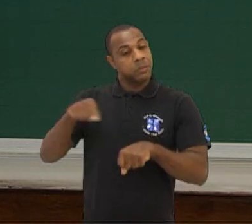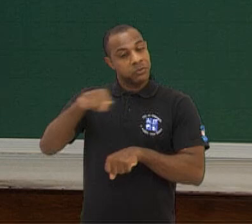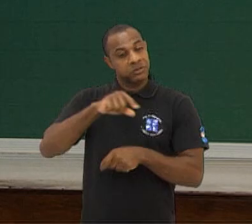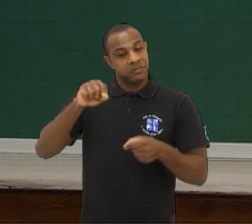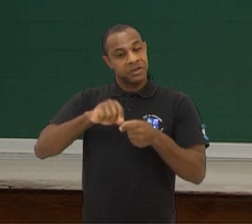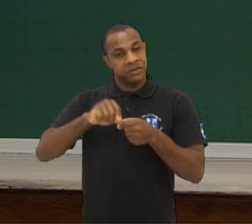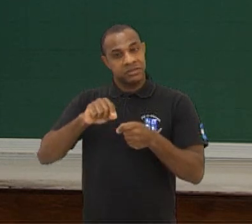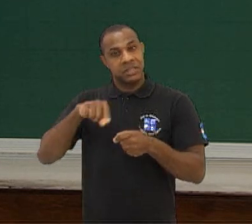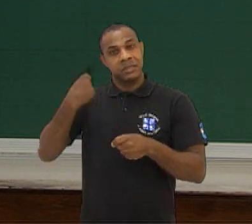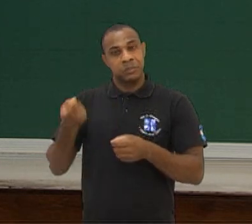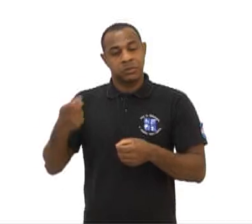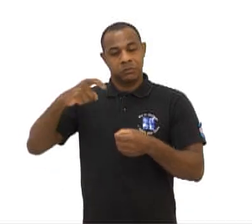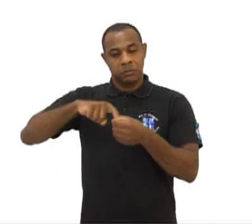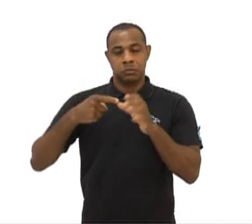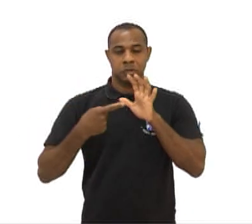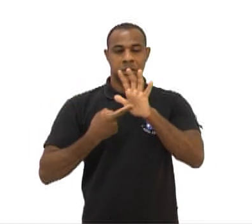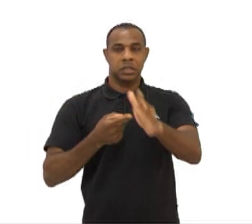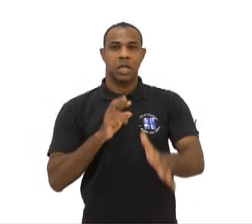vocês e a gente já volta.